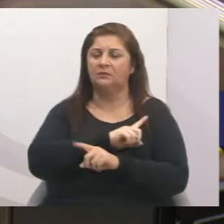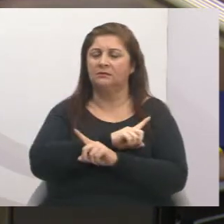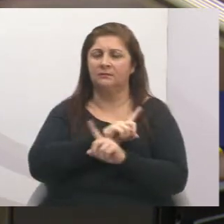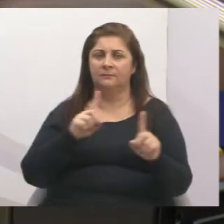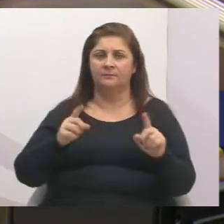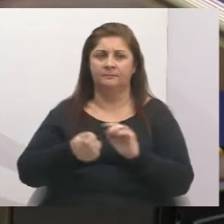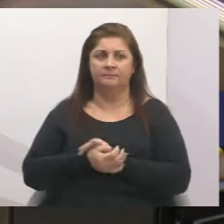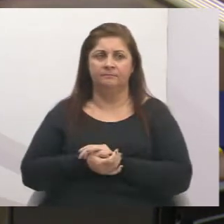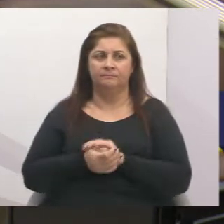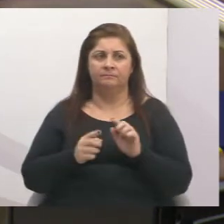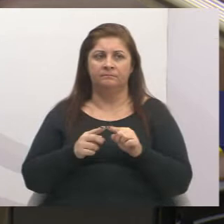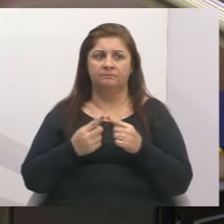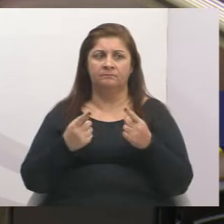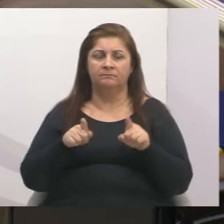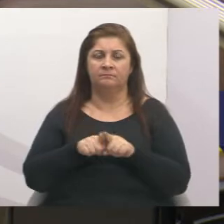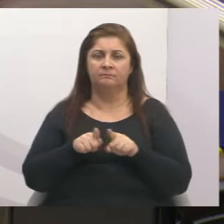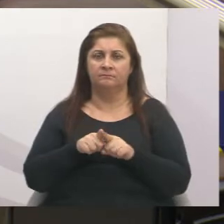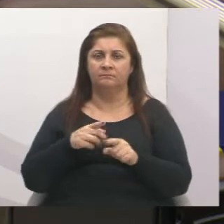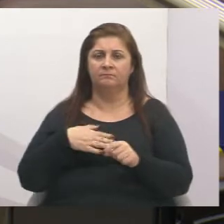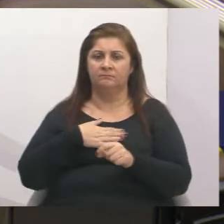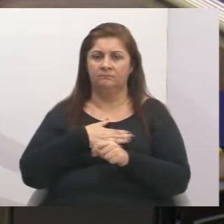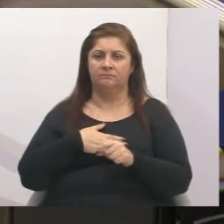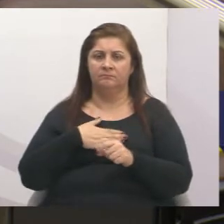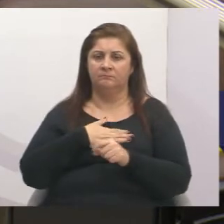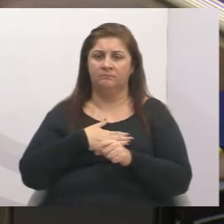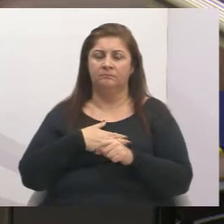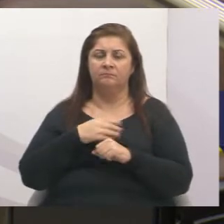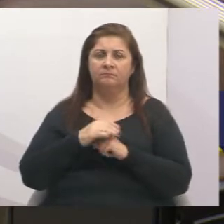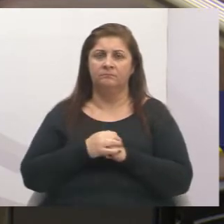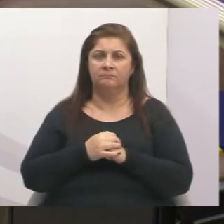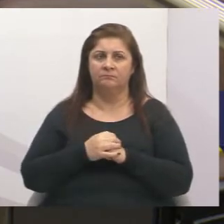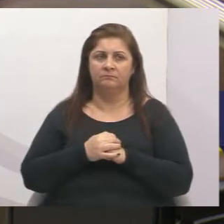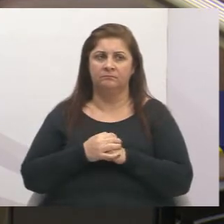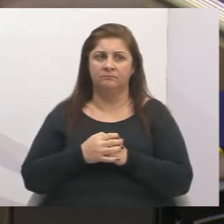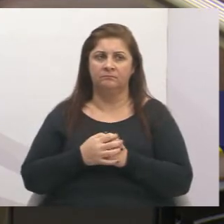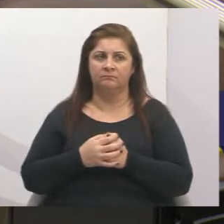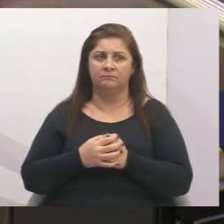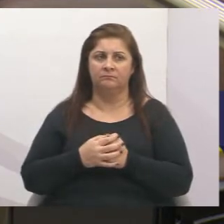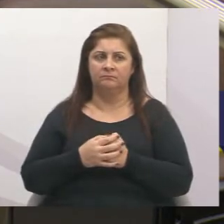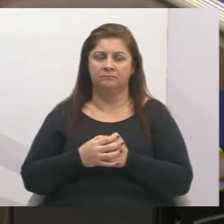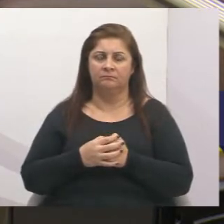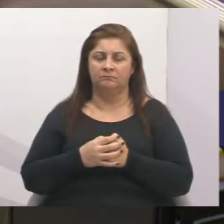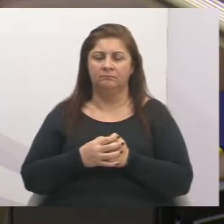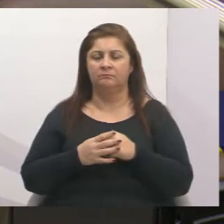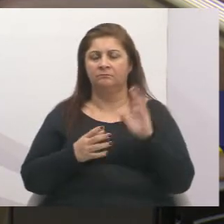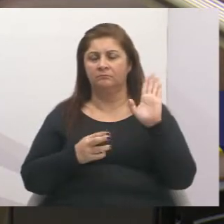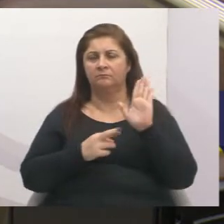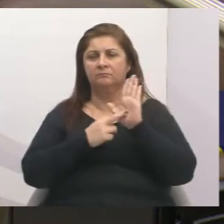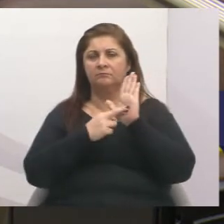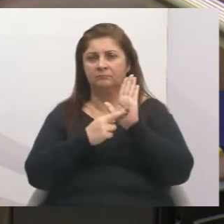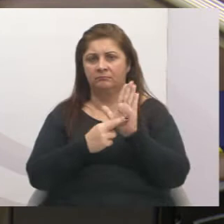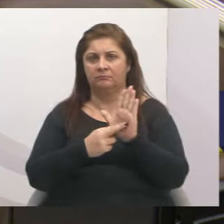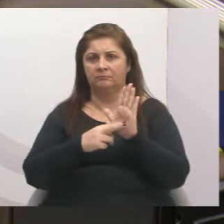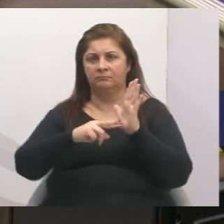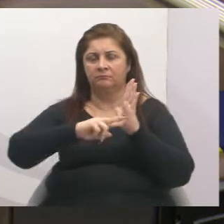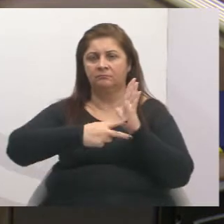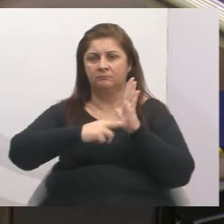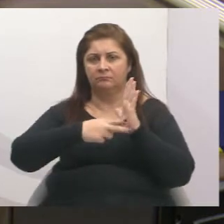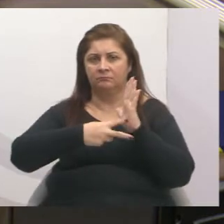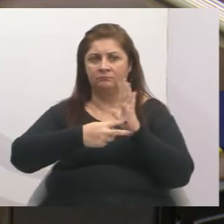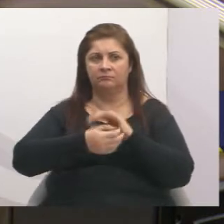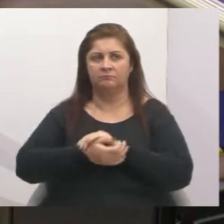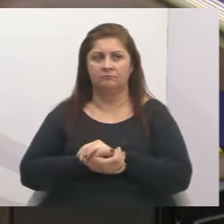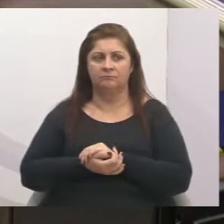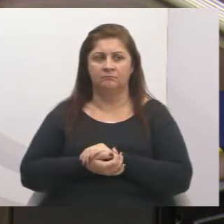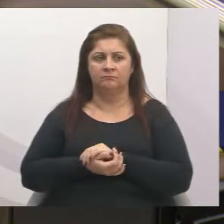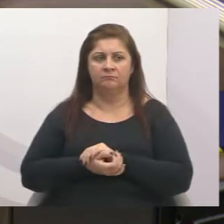outro lado, eu também gostaria de, enquanto sindicalista, representante dos trabalhadores do